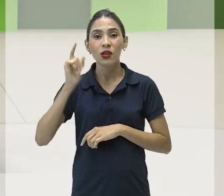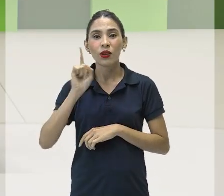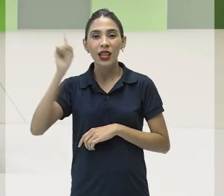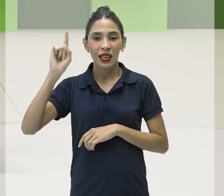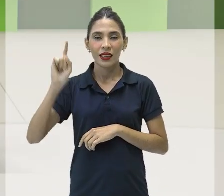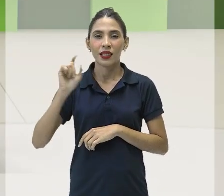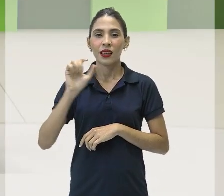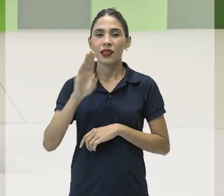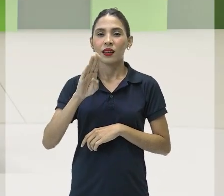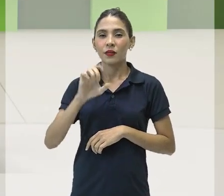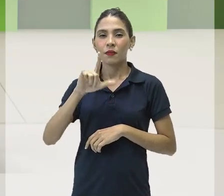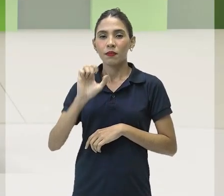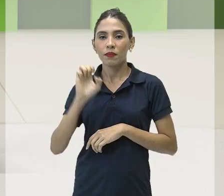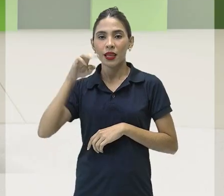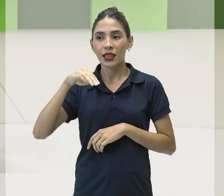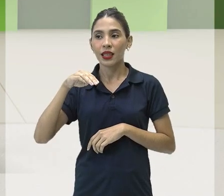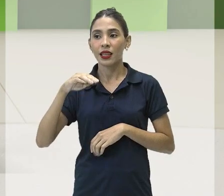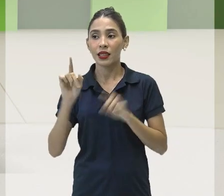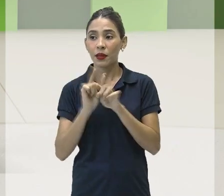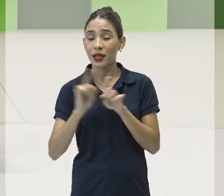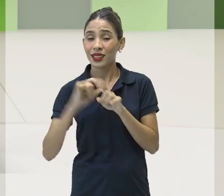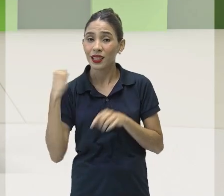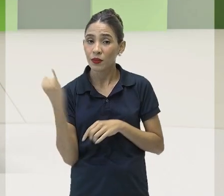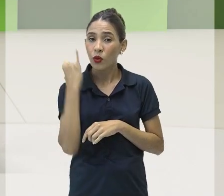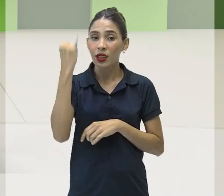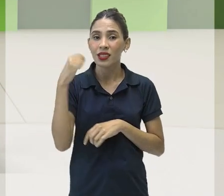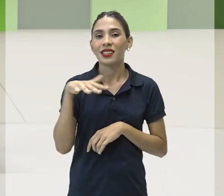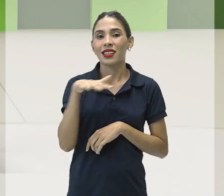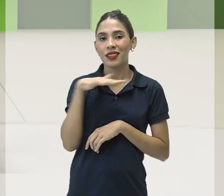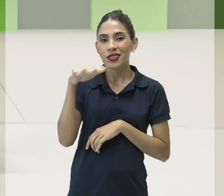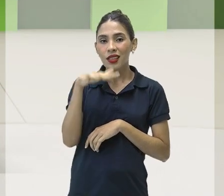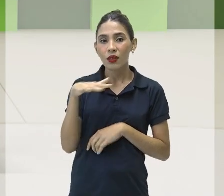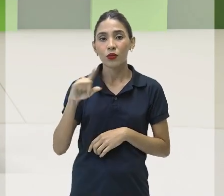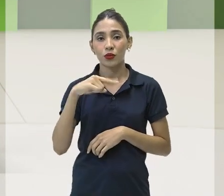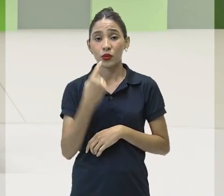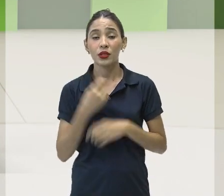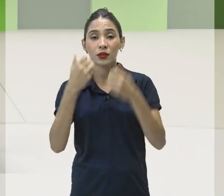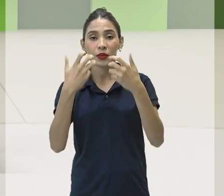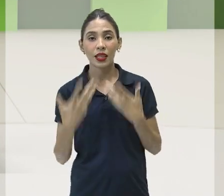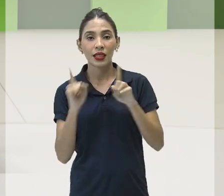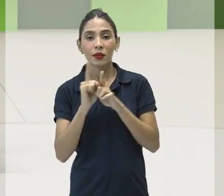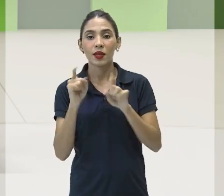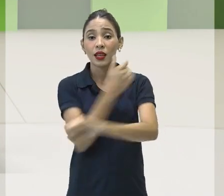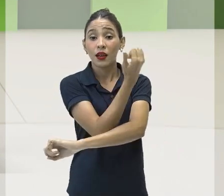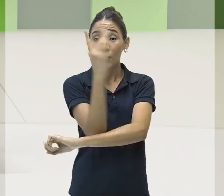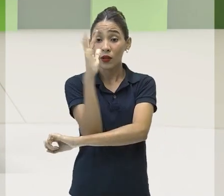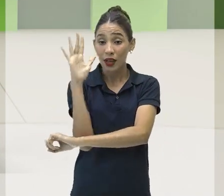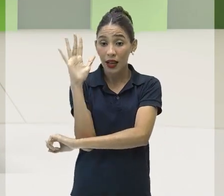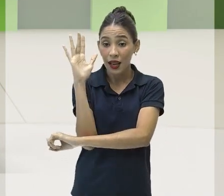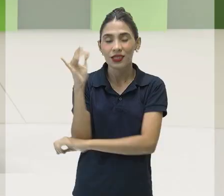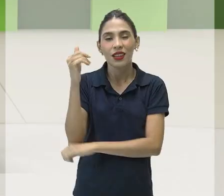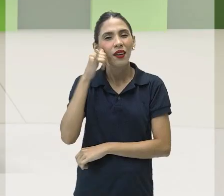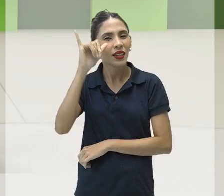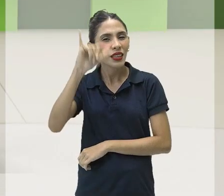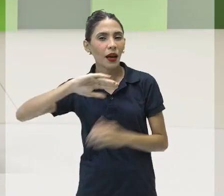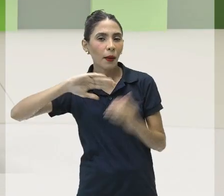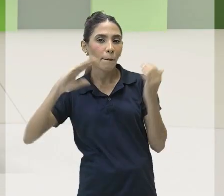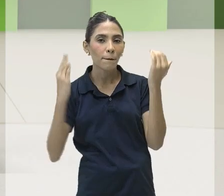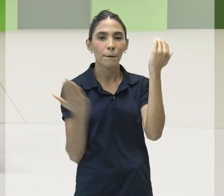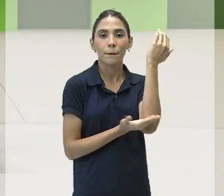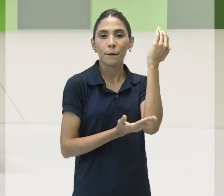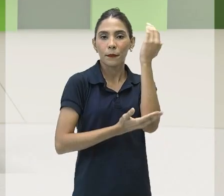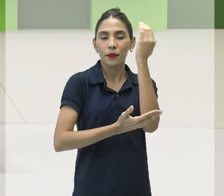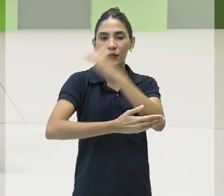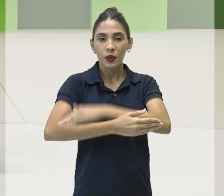Belém, e a importância também dessa região, né, da gente falar sobre a floresta, né, evitar ali o desmatamento,